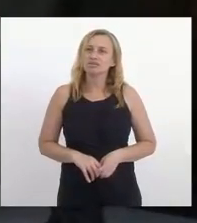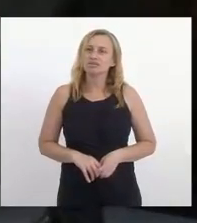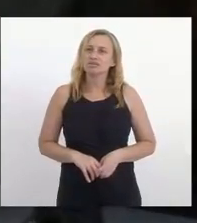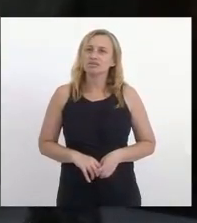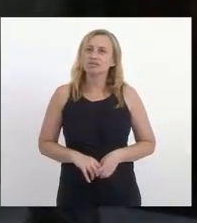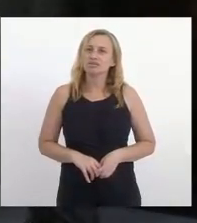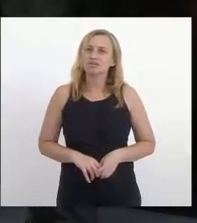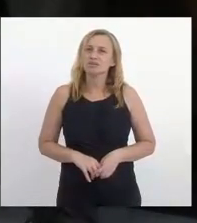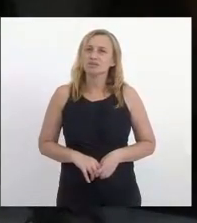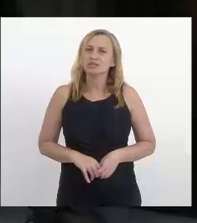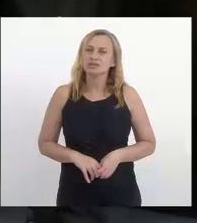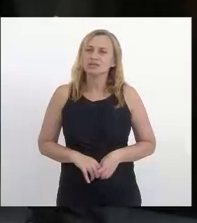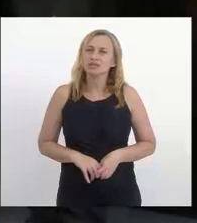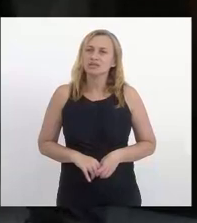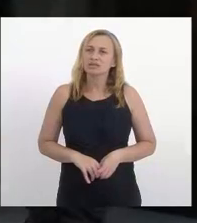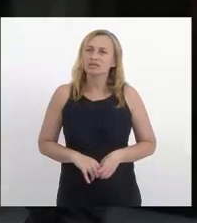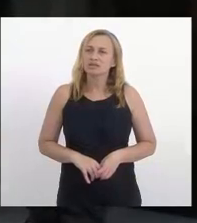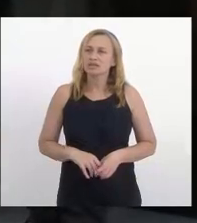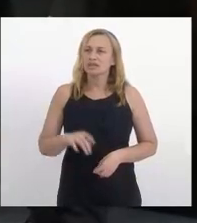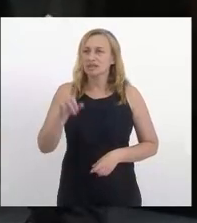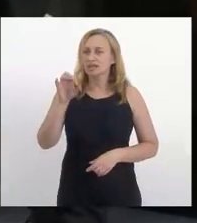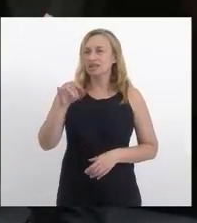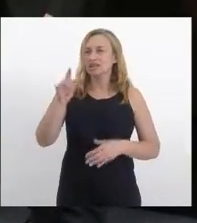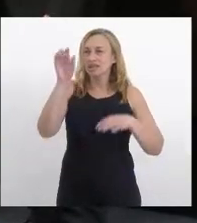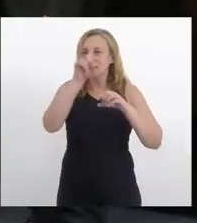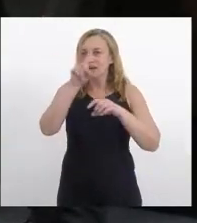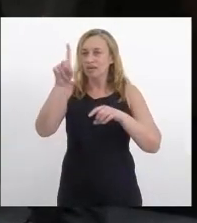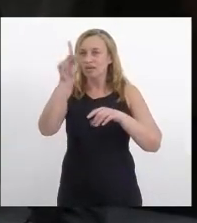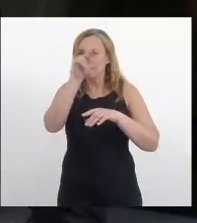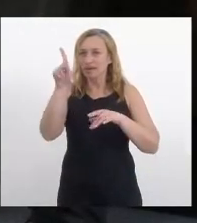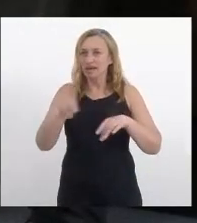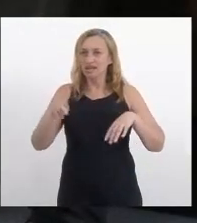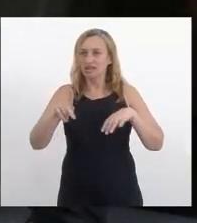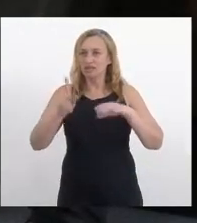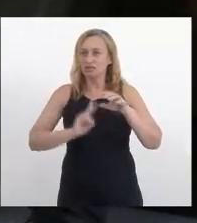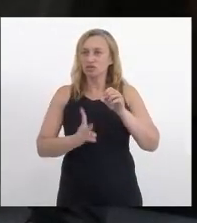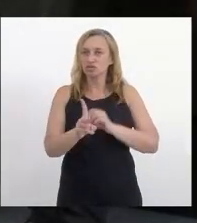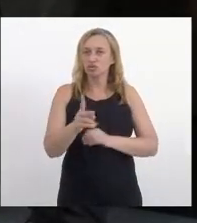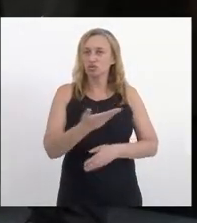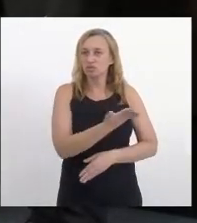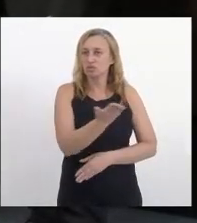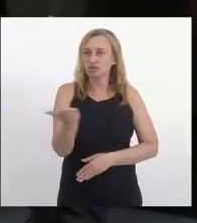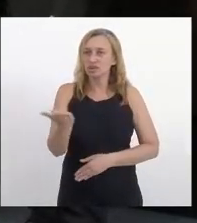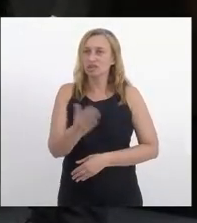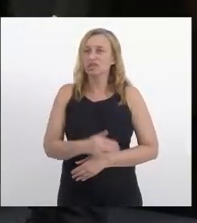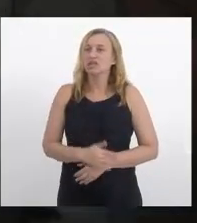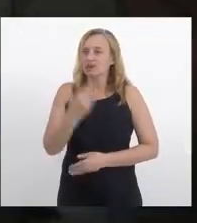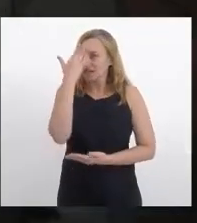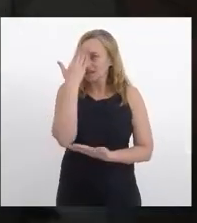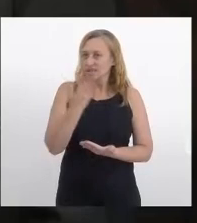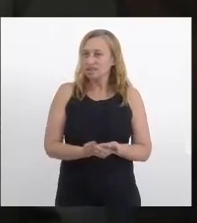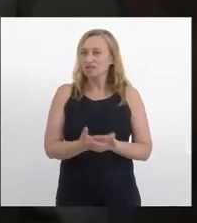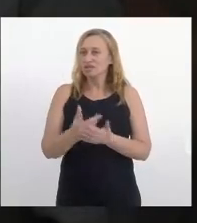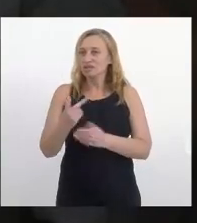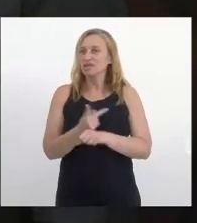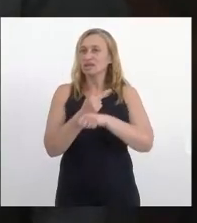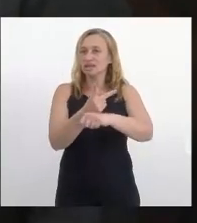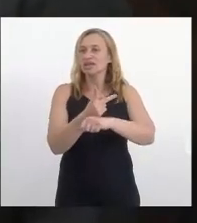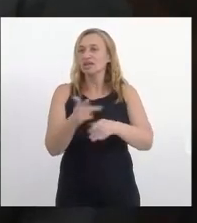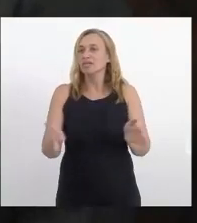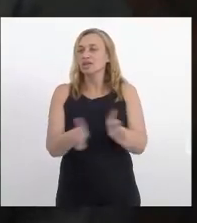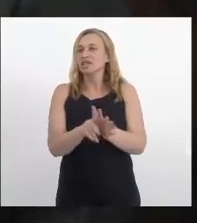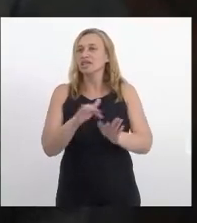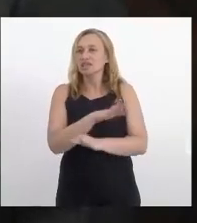Carlos. Assalamu alaikum, que a paz esteja convosco. Eu acredito que esse prêmio aqui é de todos que